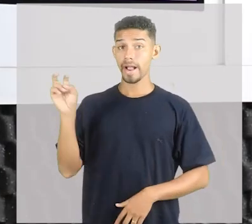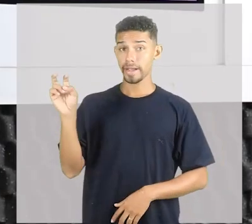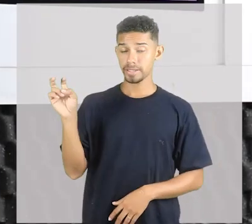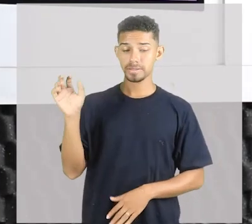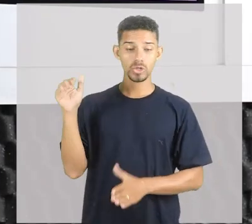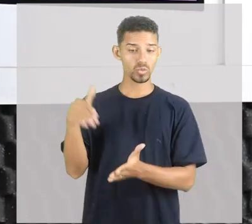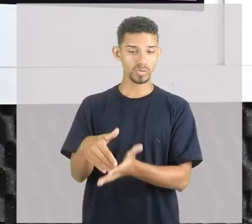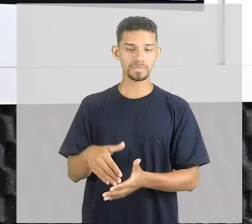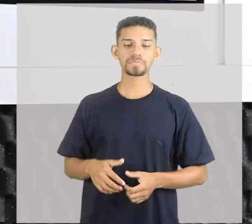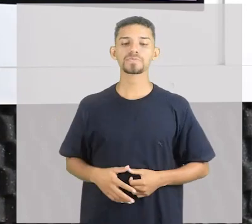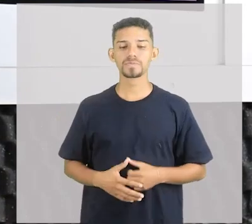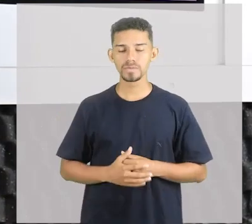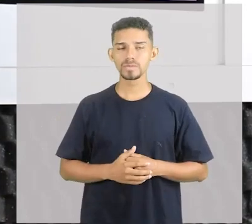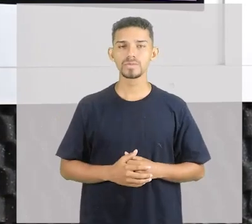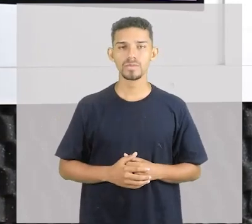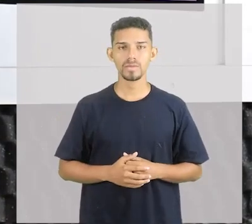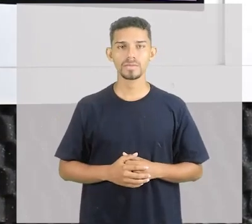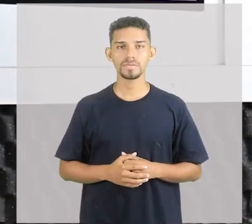última.